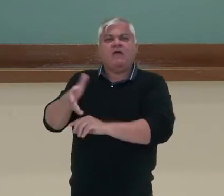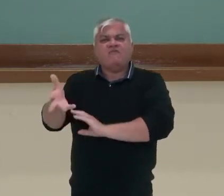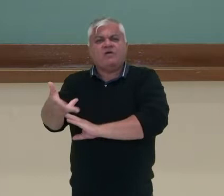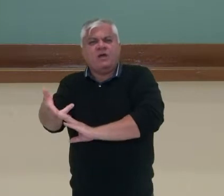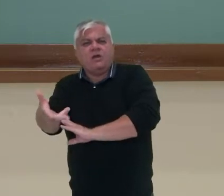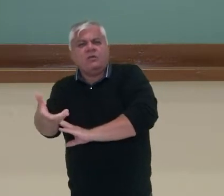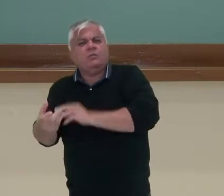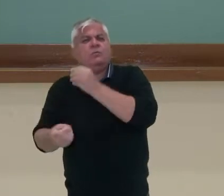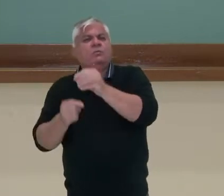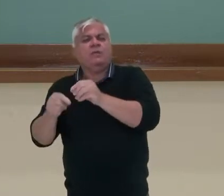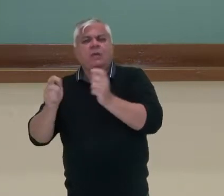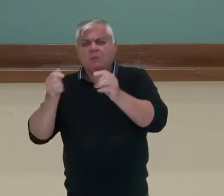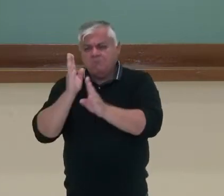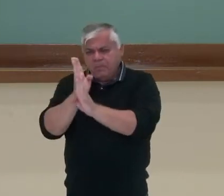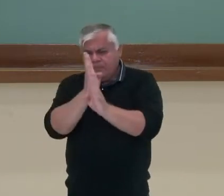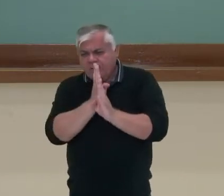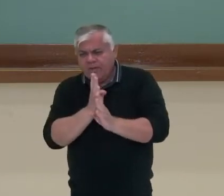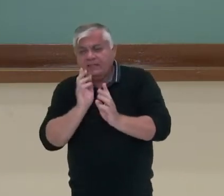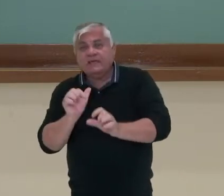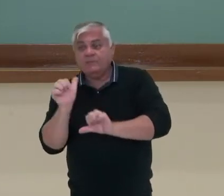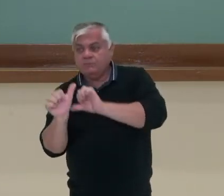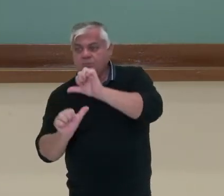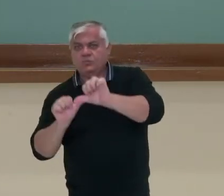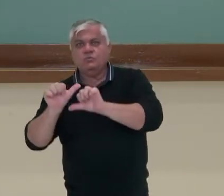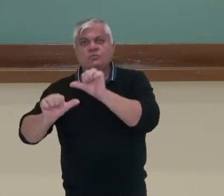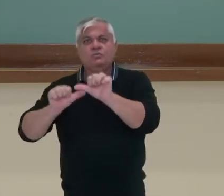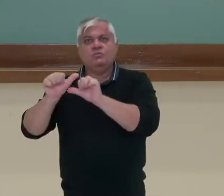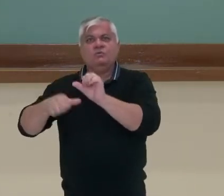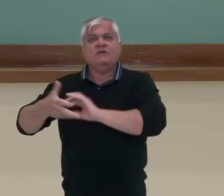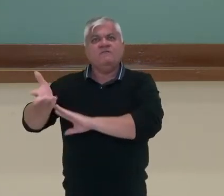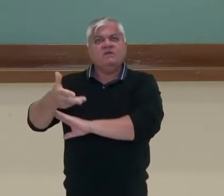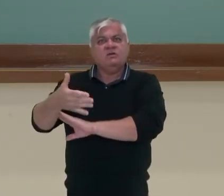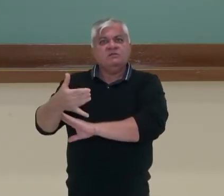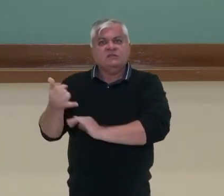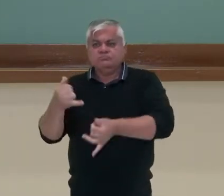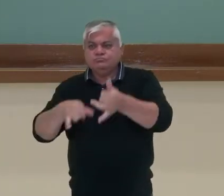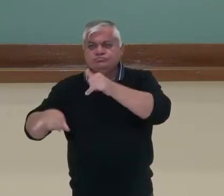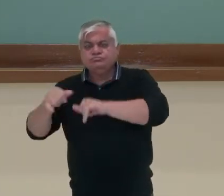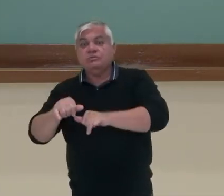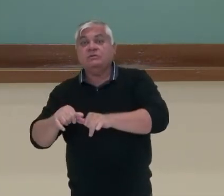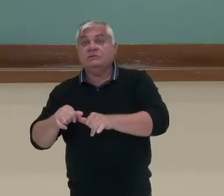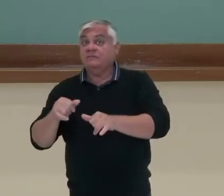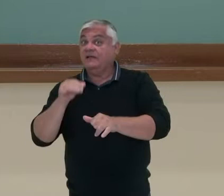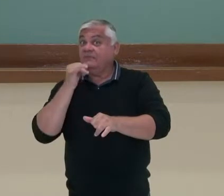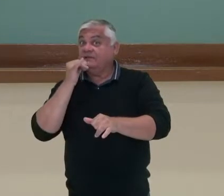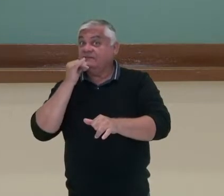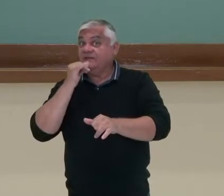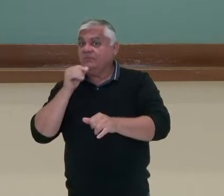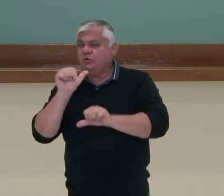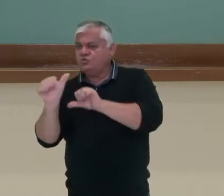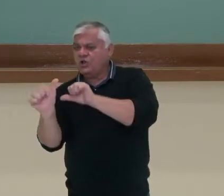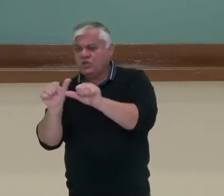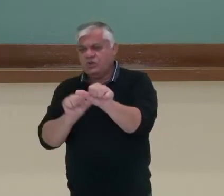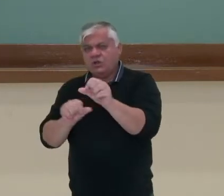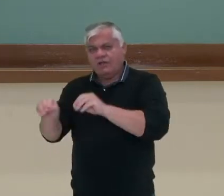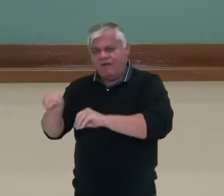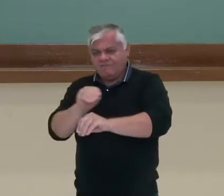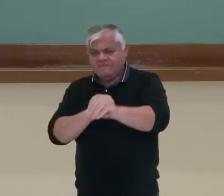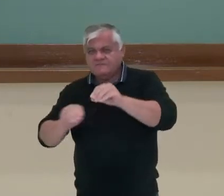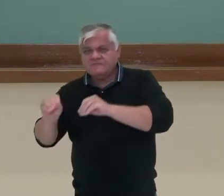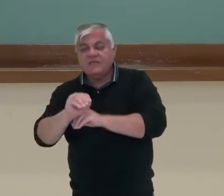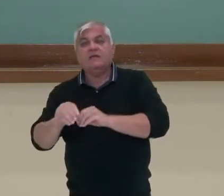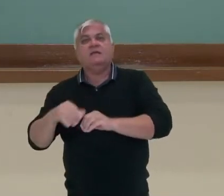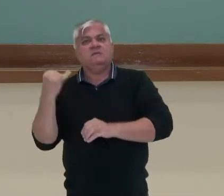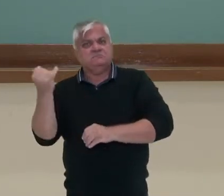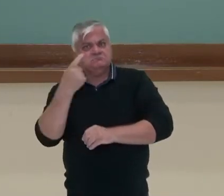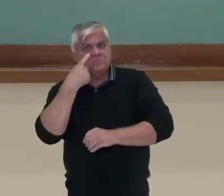e como que a gente pode estar modificando a velocidade de uma reação, mudando esses fatores. Isso é um negócio bem interessante aí para o nosso